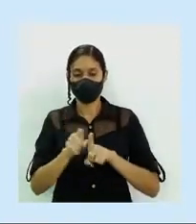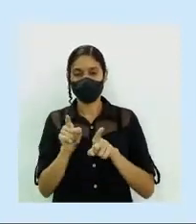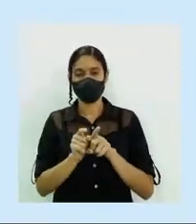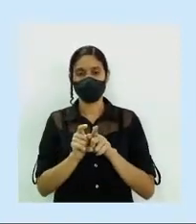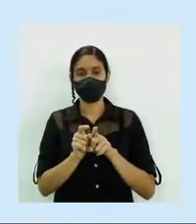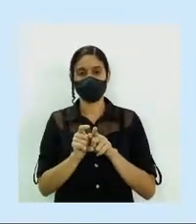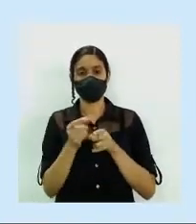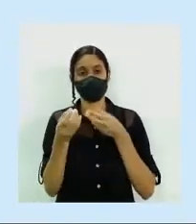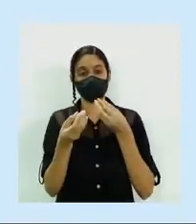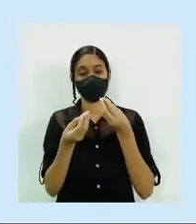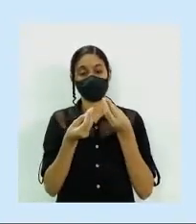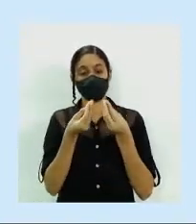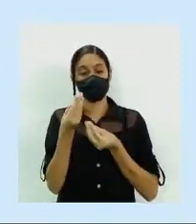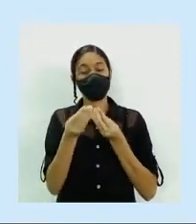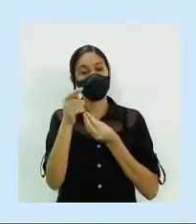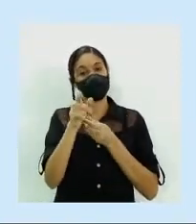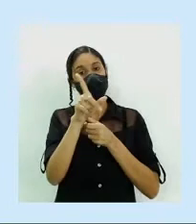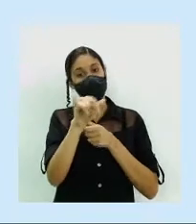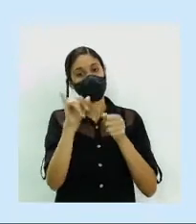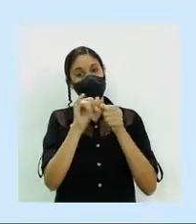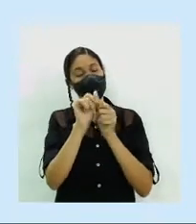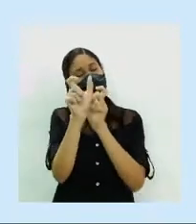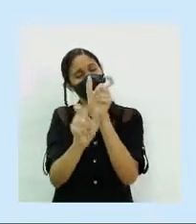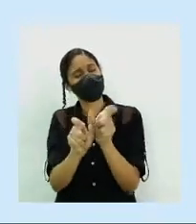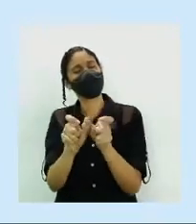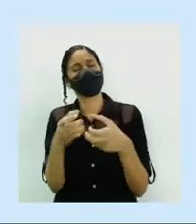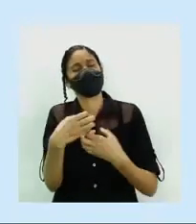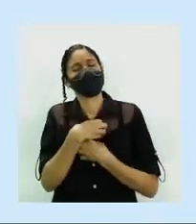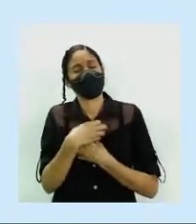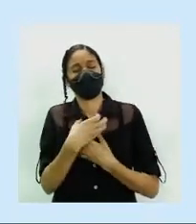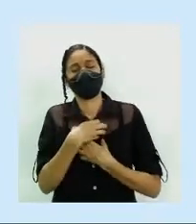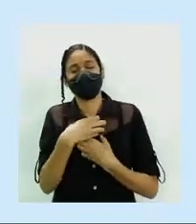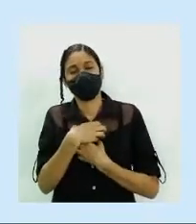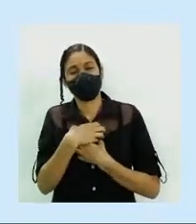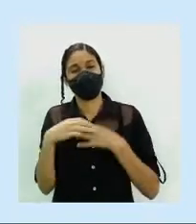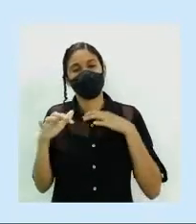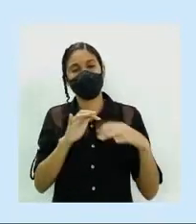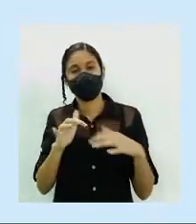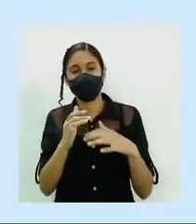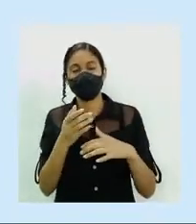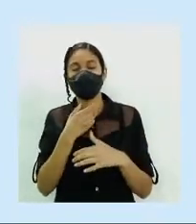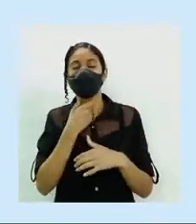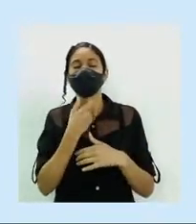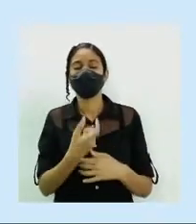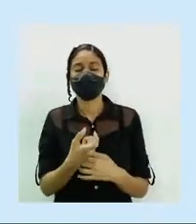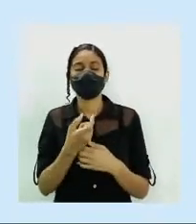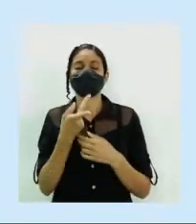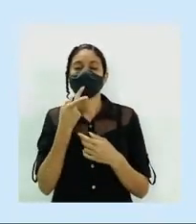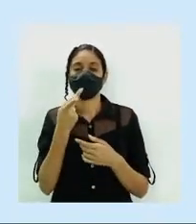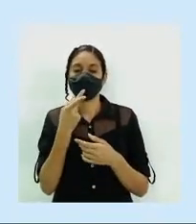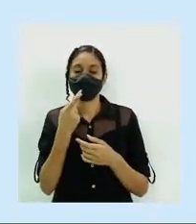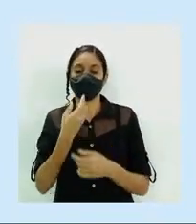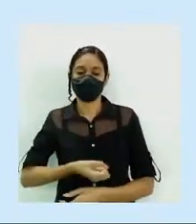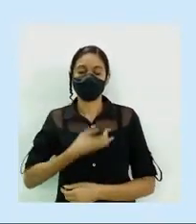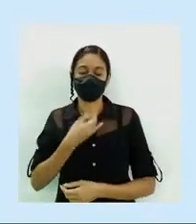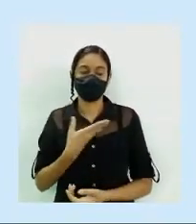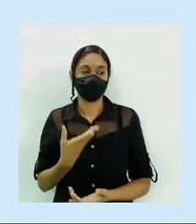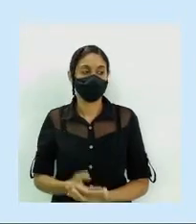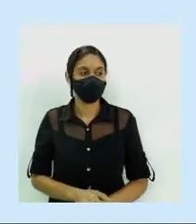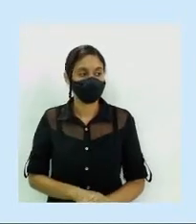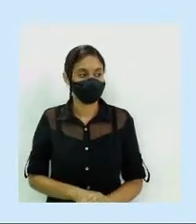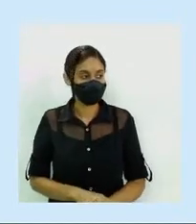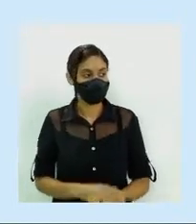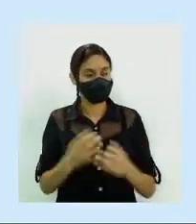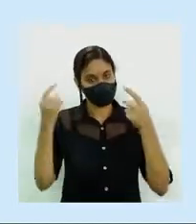sua performance, a vibração, a força que você coloca na hora de declamar o seu poema